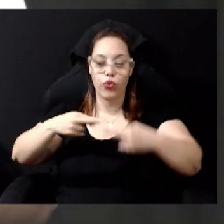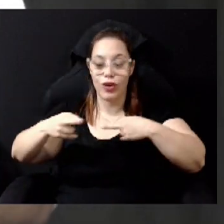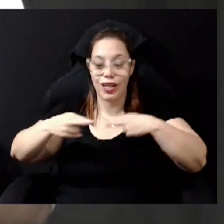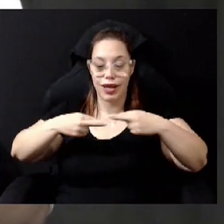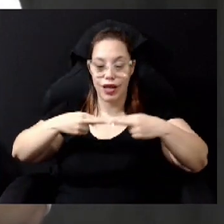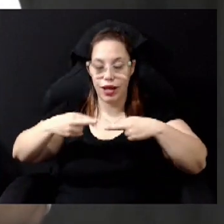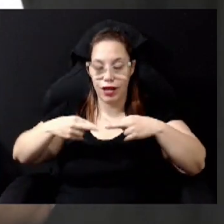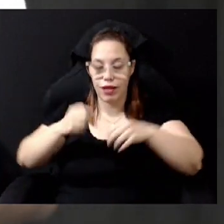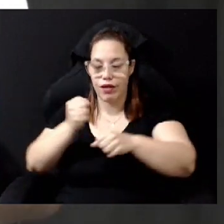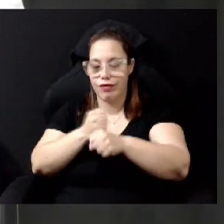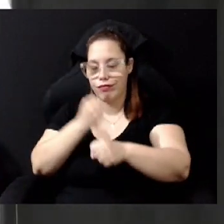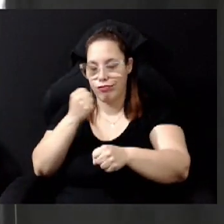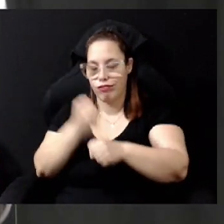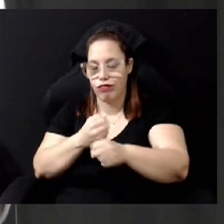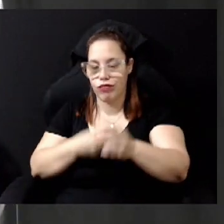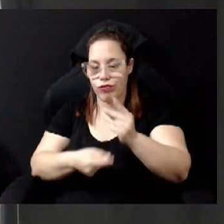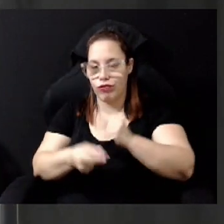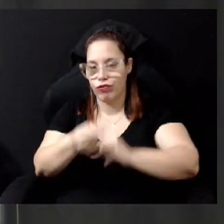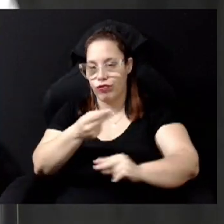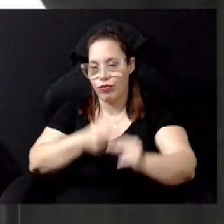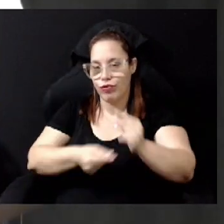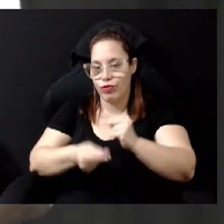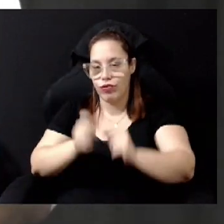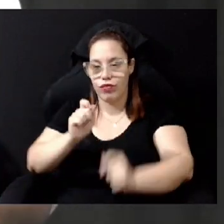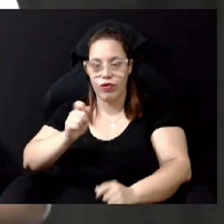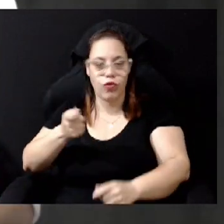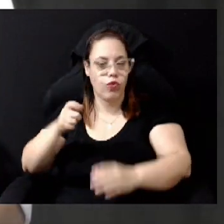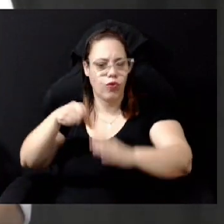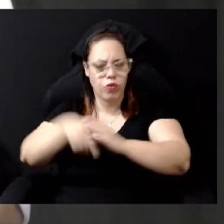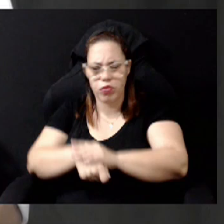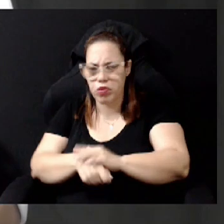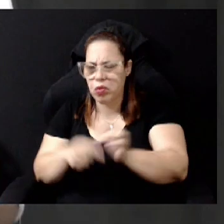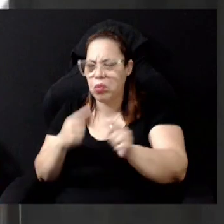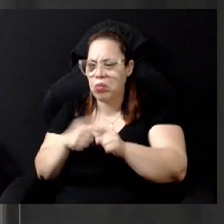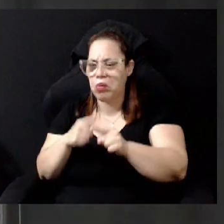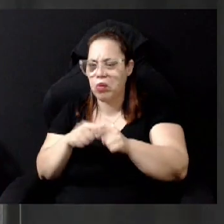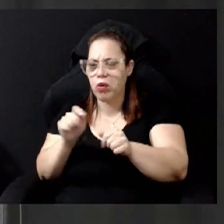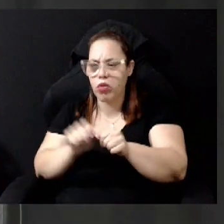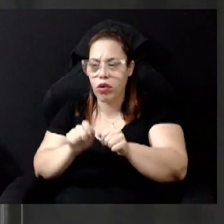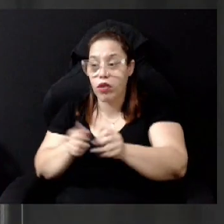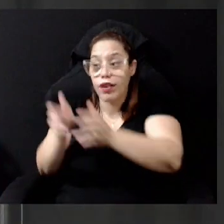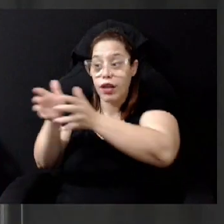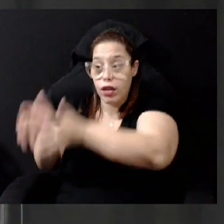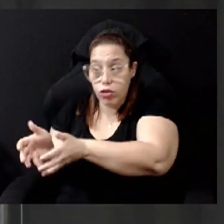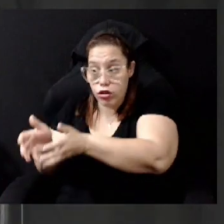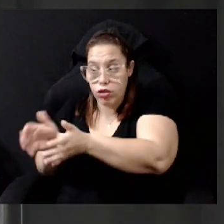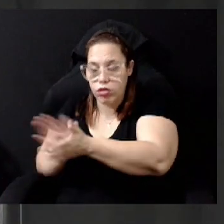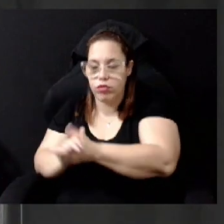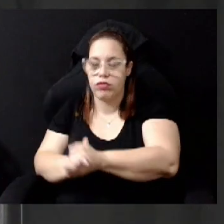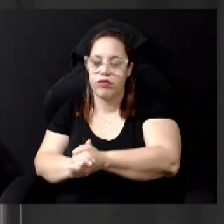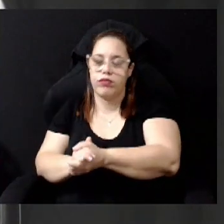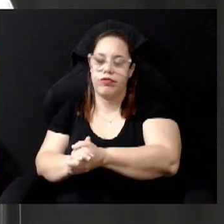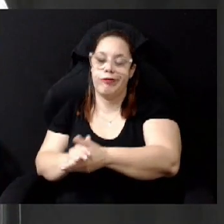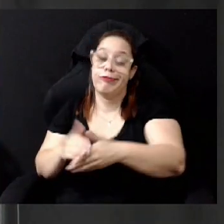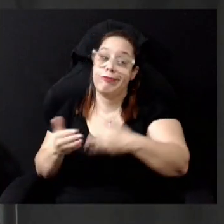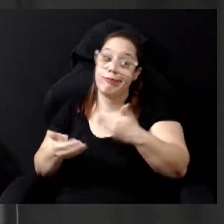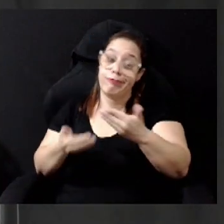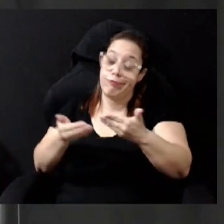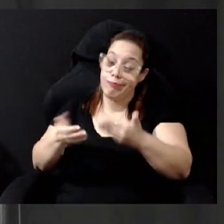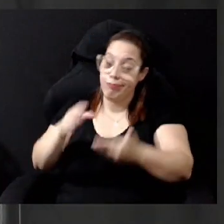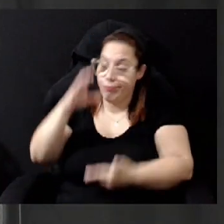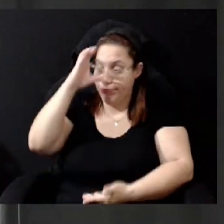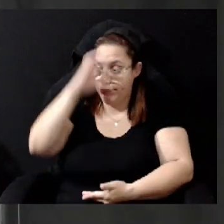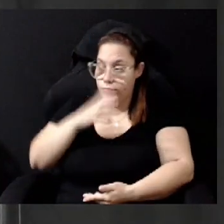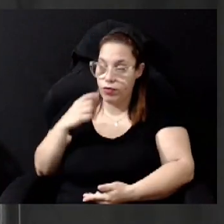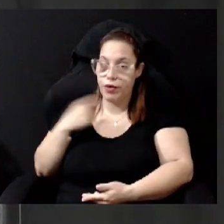obras, o orçamento, por que não investiu ou por que está sendo feito daquela forma. A demanda do cidadão, nós somos a